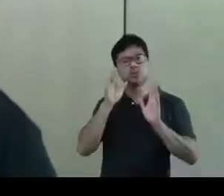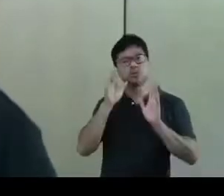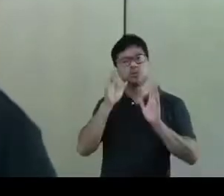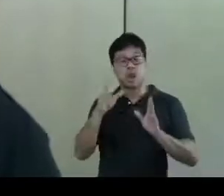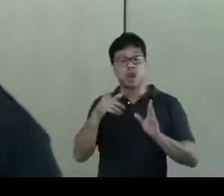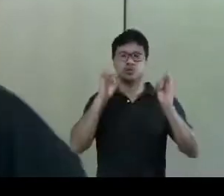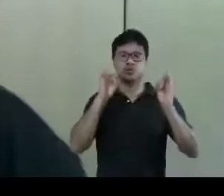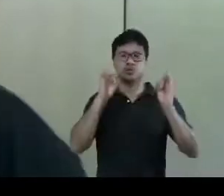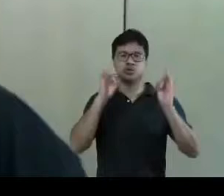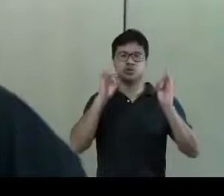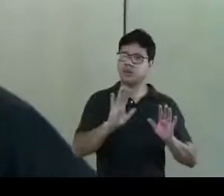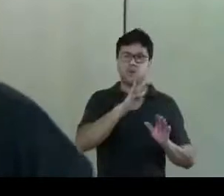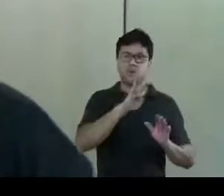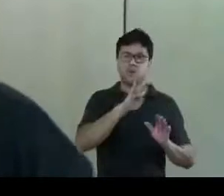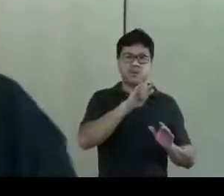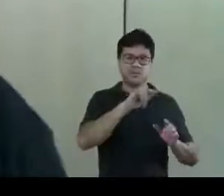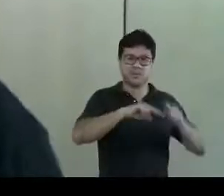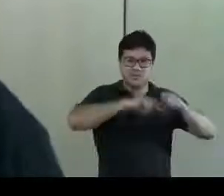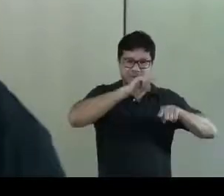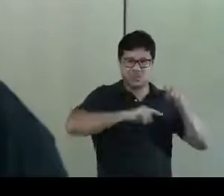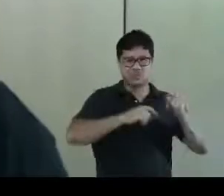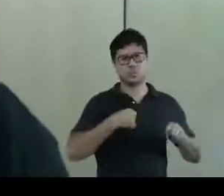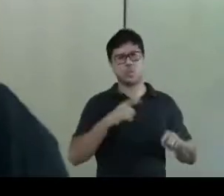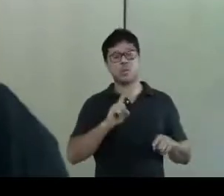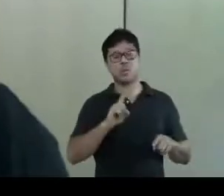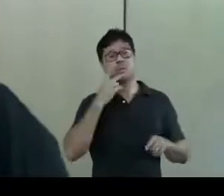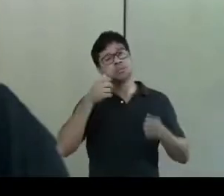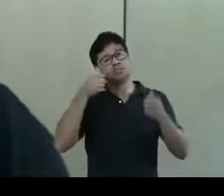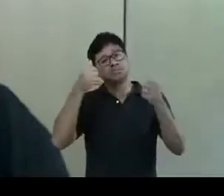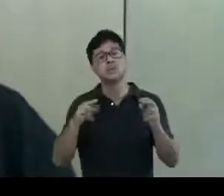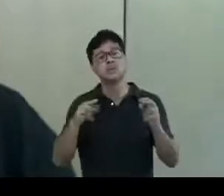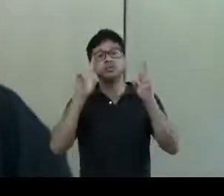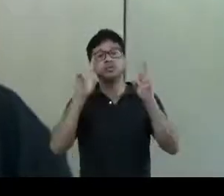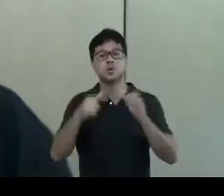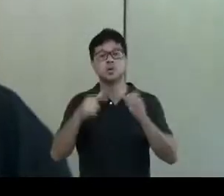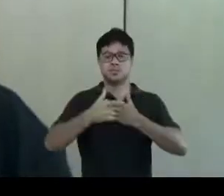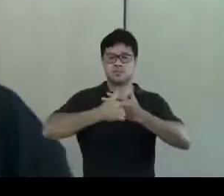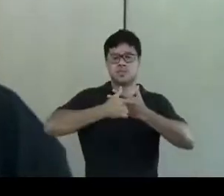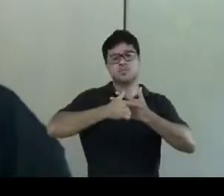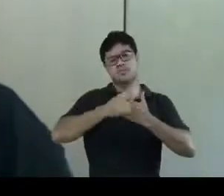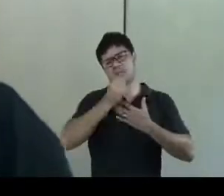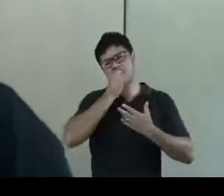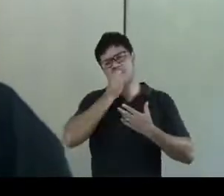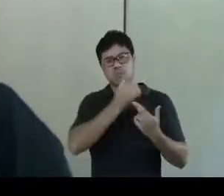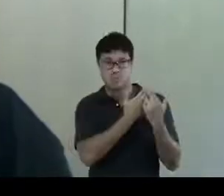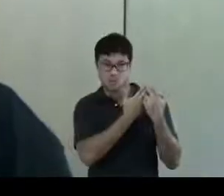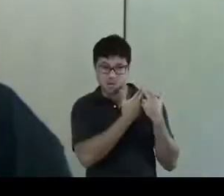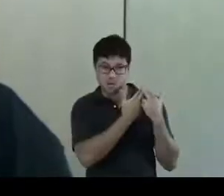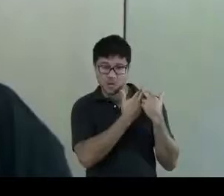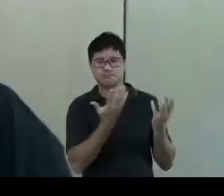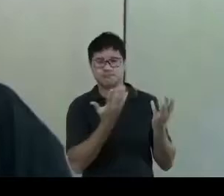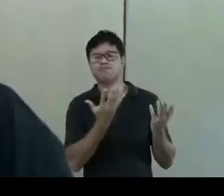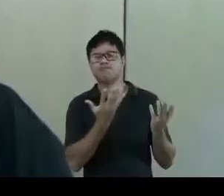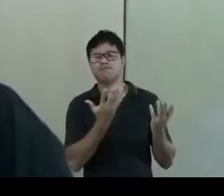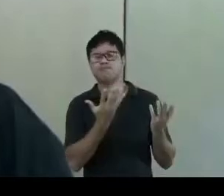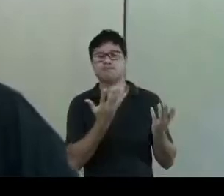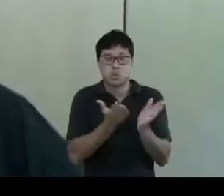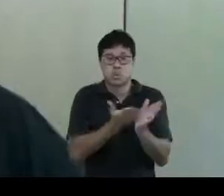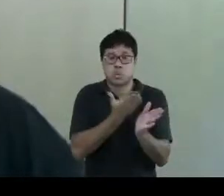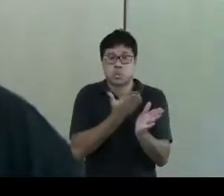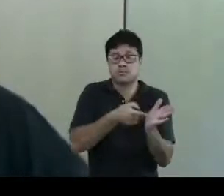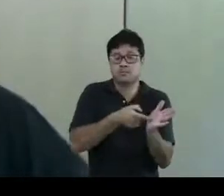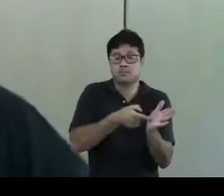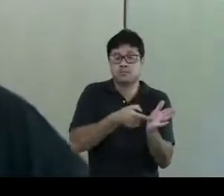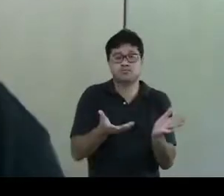sou um especialista da bibliografia material, né, mas falar um pouco sobre o papel, digamos assim, né, do